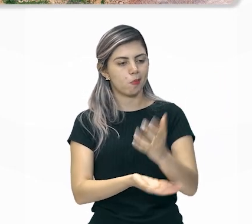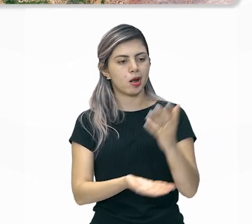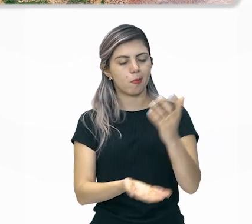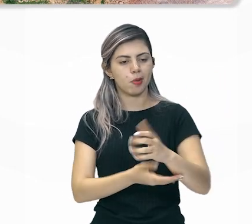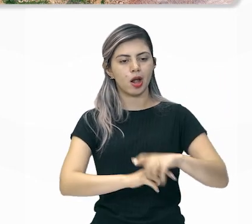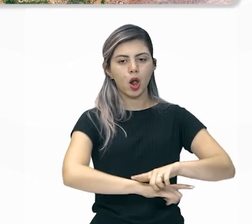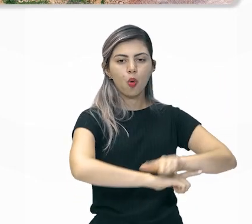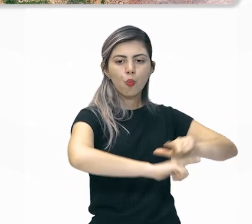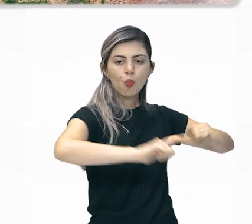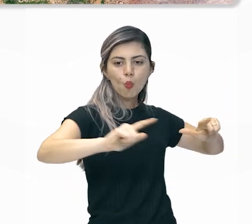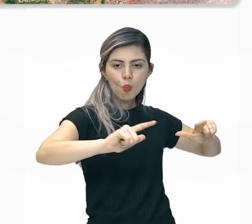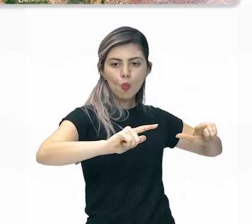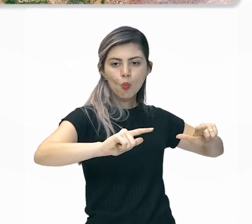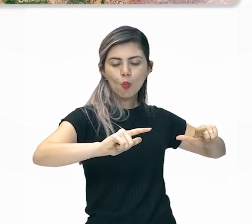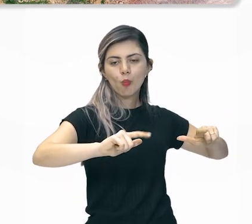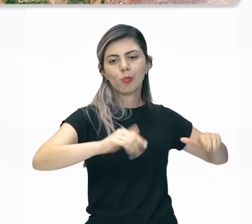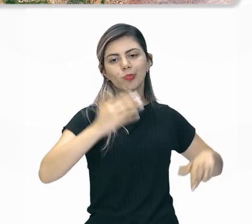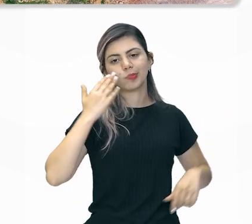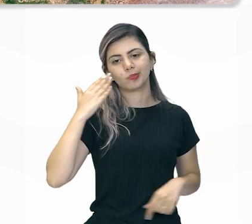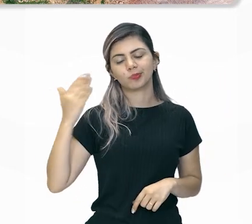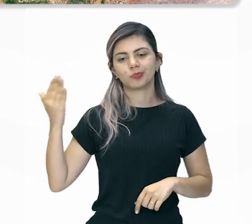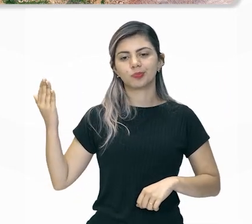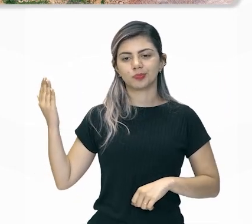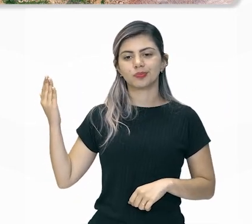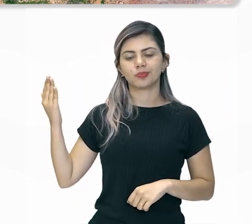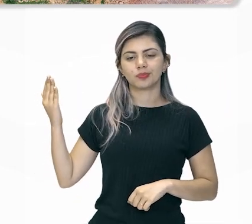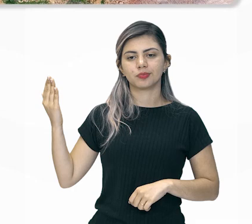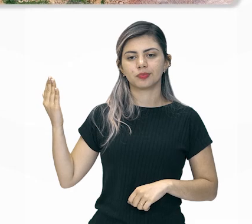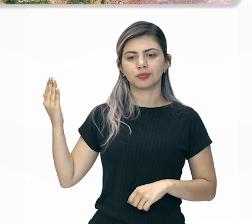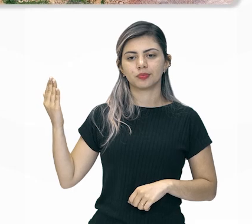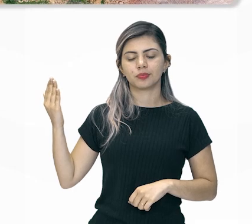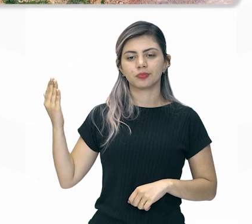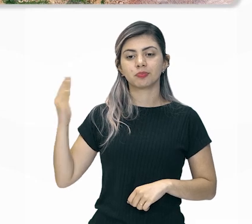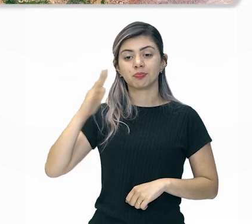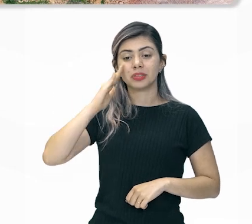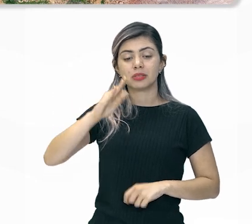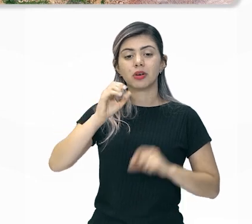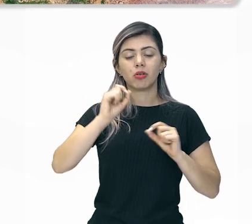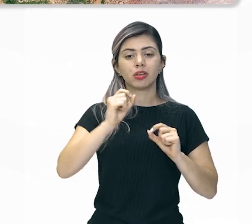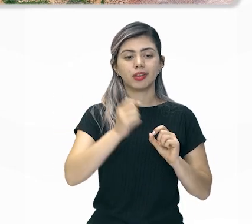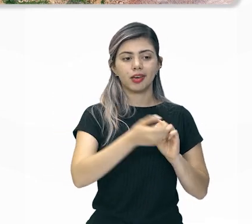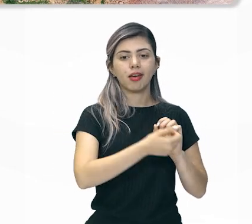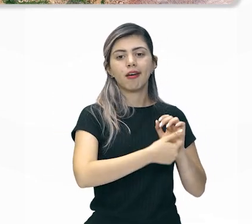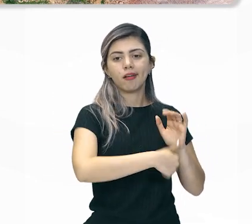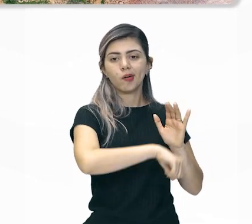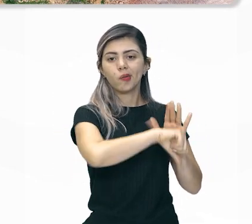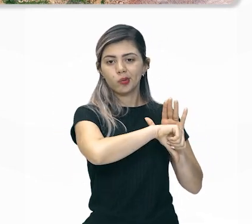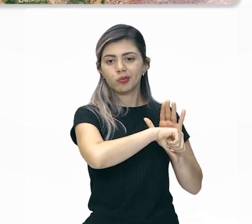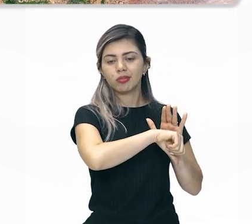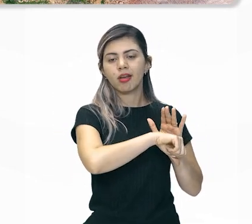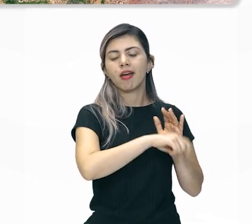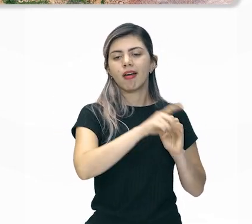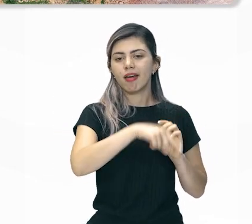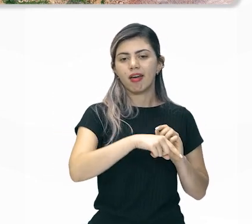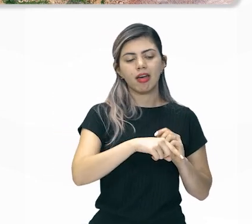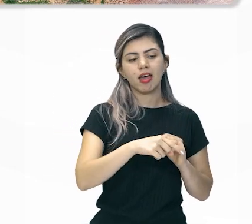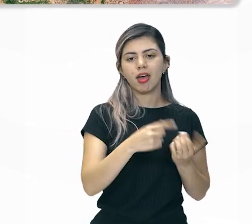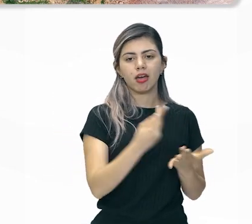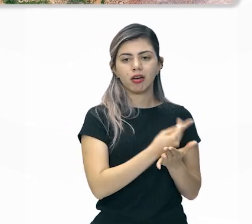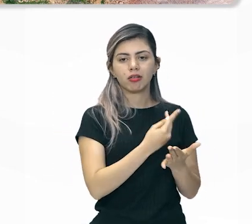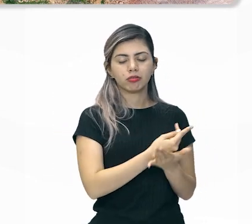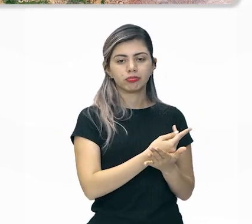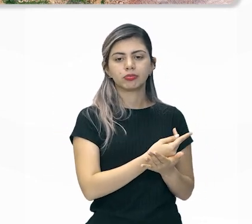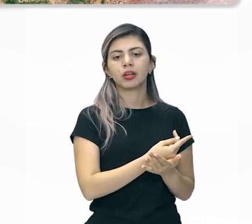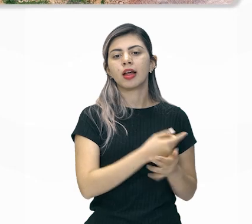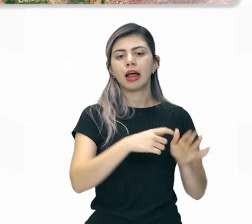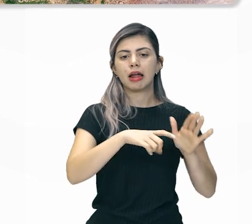ali, a partir principalmente do chamado desmatamento ilegal, né, áreas que são protegidas, são da União, e aquelas áreas